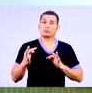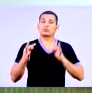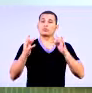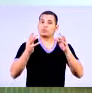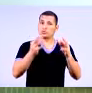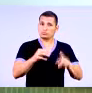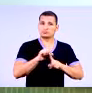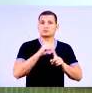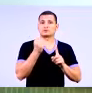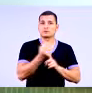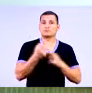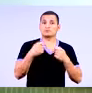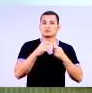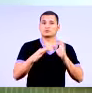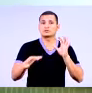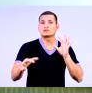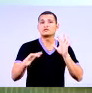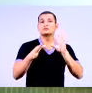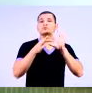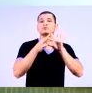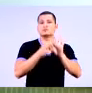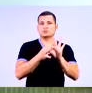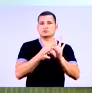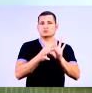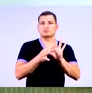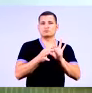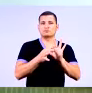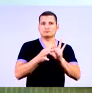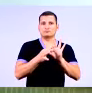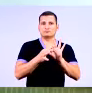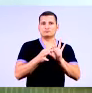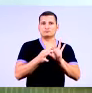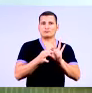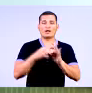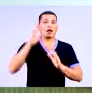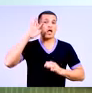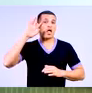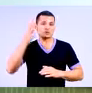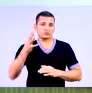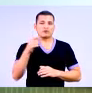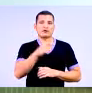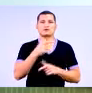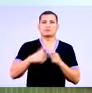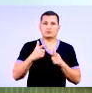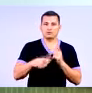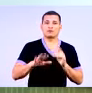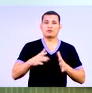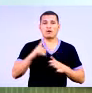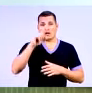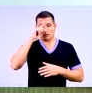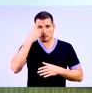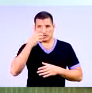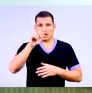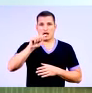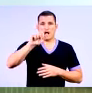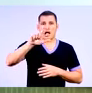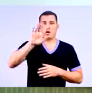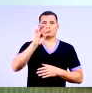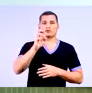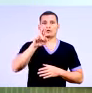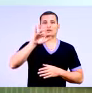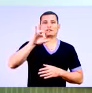sociedade tem que se unir, né, para solucionar aquele problema. Então, a ideia da autoridade está em